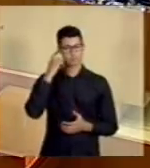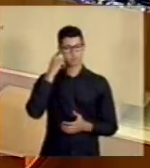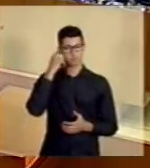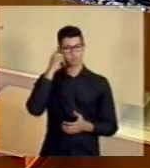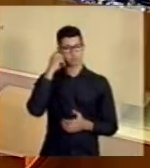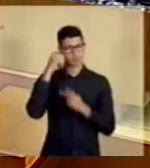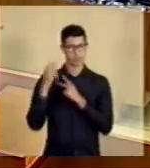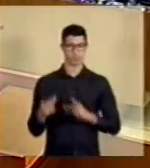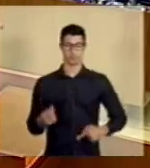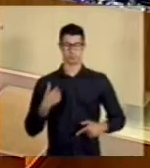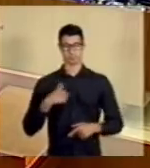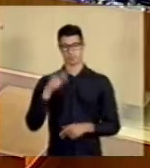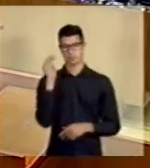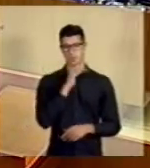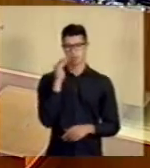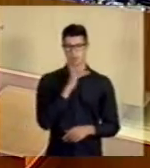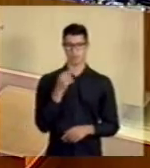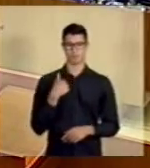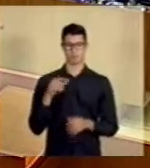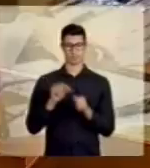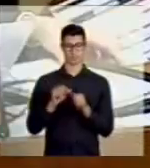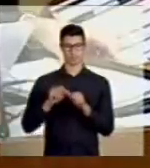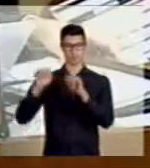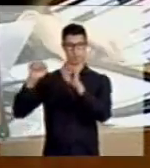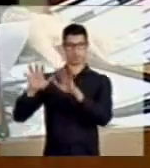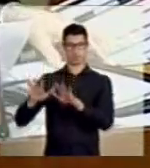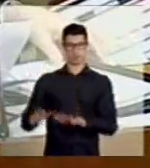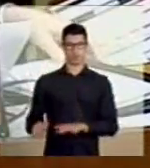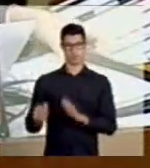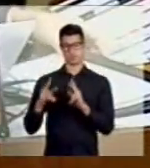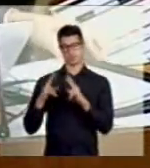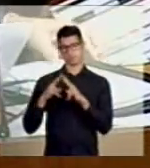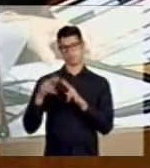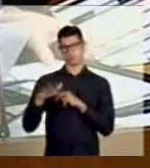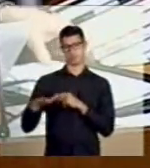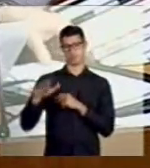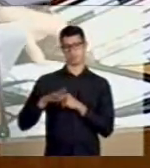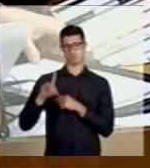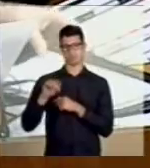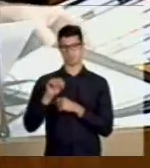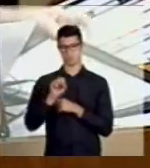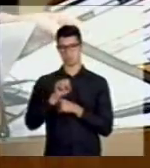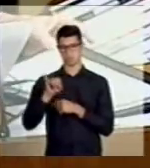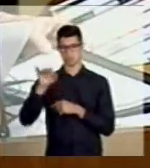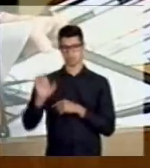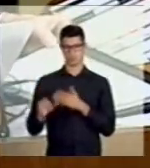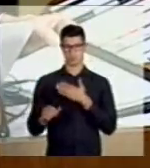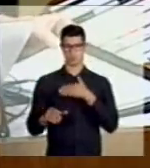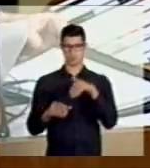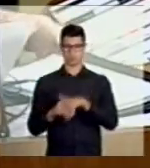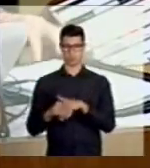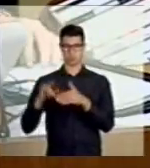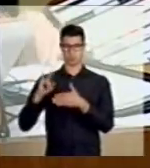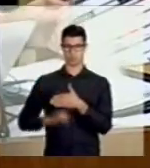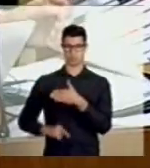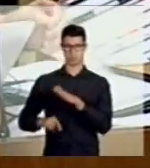eu procurarei ser breve. Eu fiz distribuir aos eminentes pares um dossiê, meu voto e com a